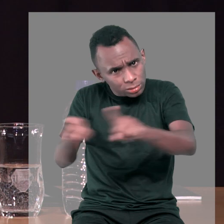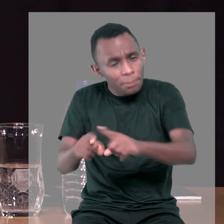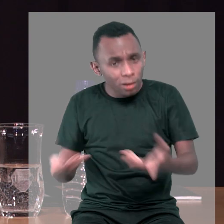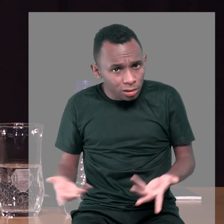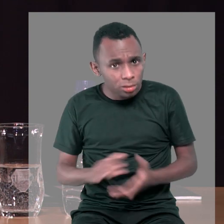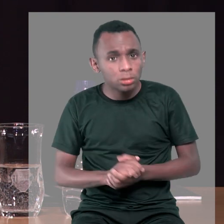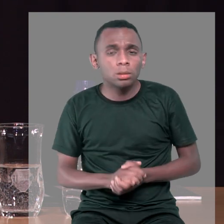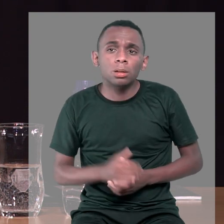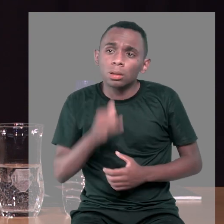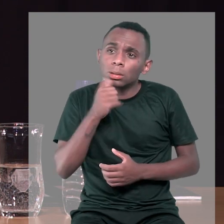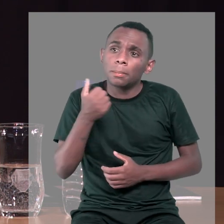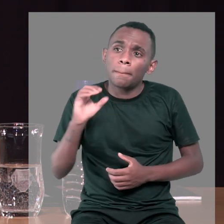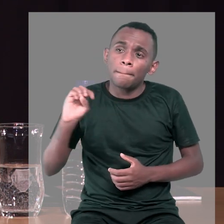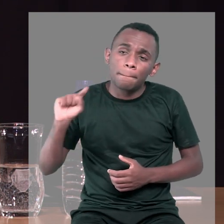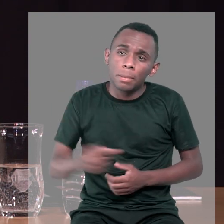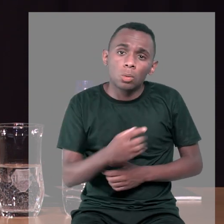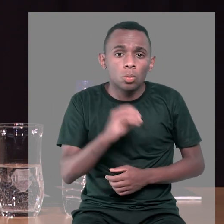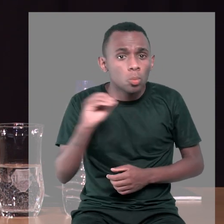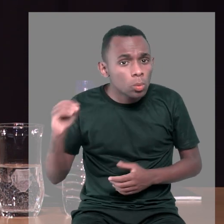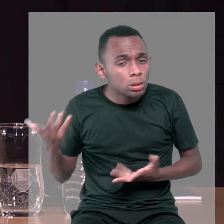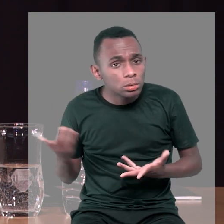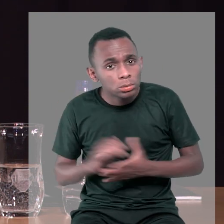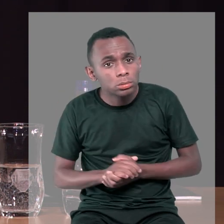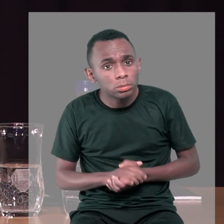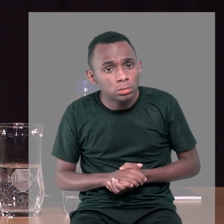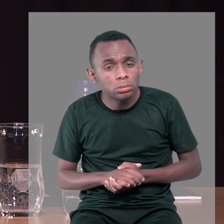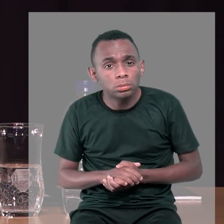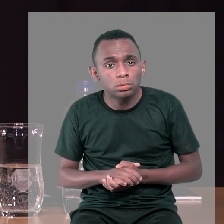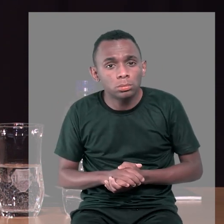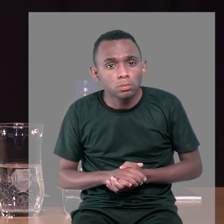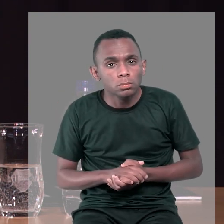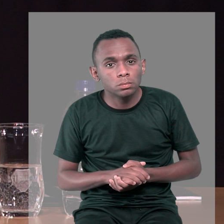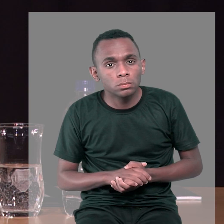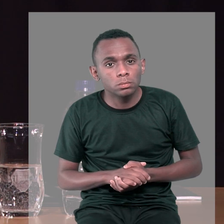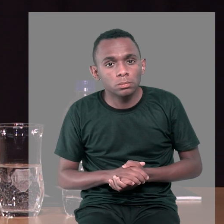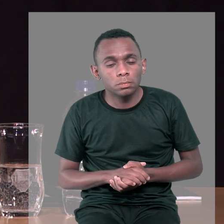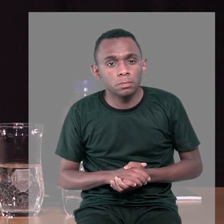esta realização não são as mesmas para todos, a culpa é de quem vê.